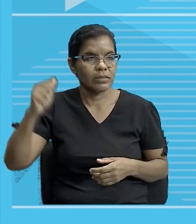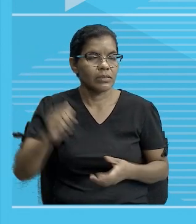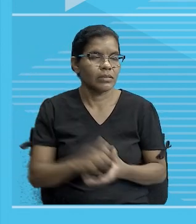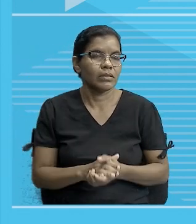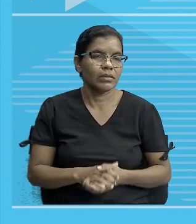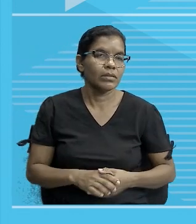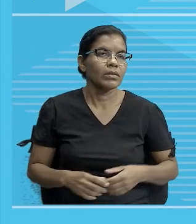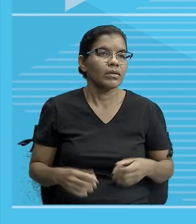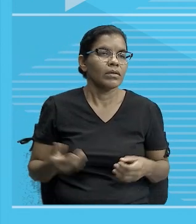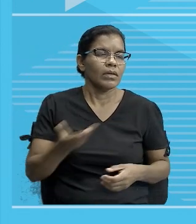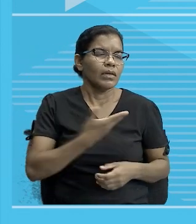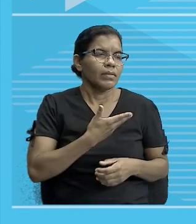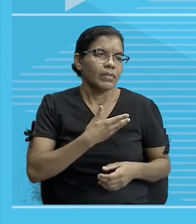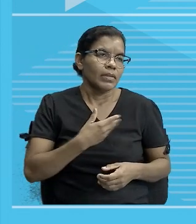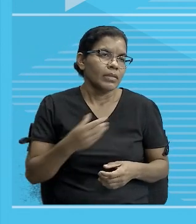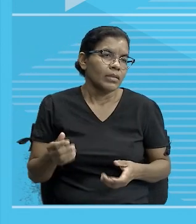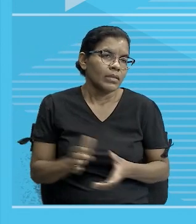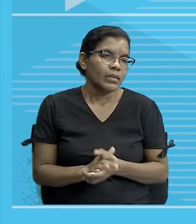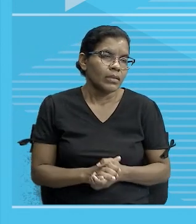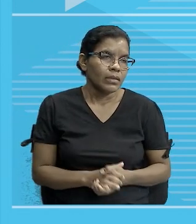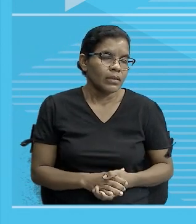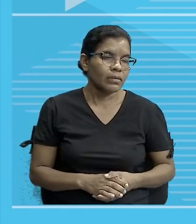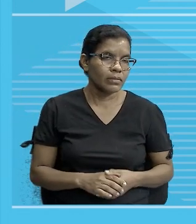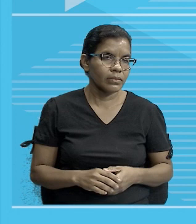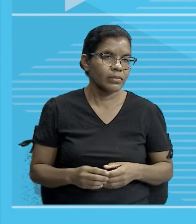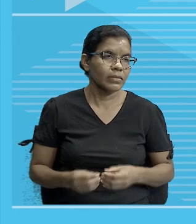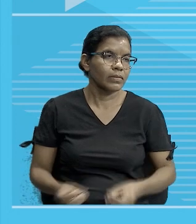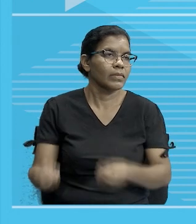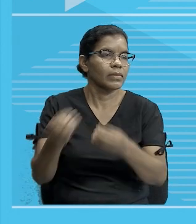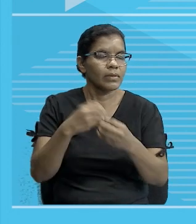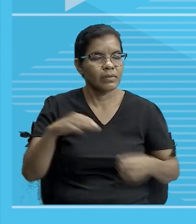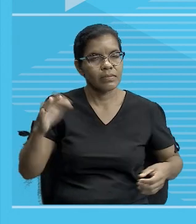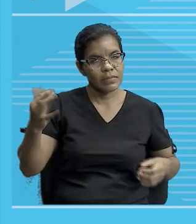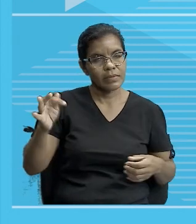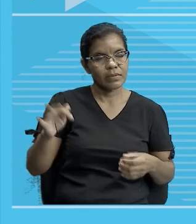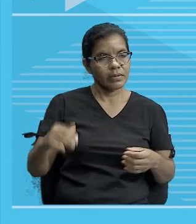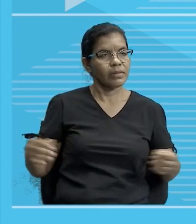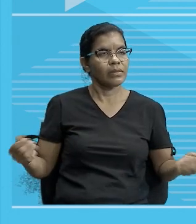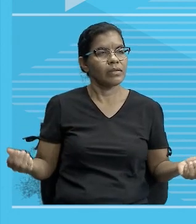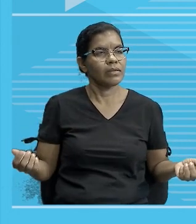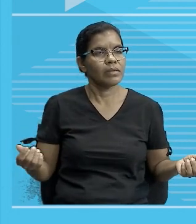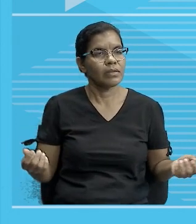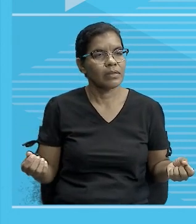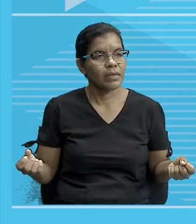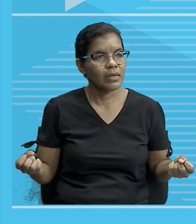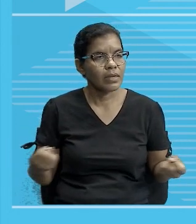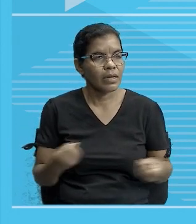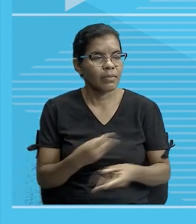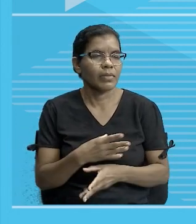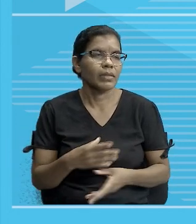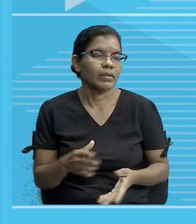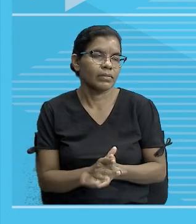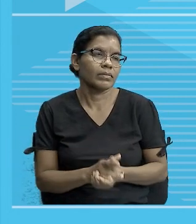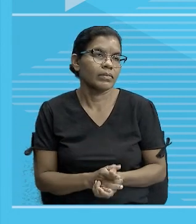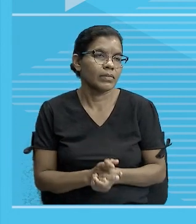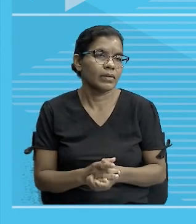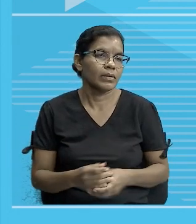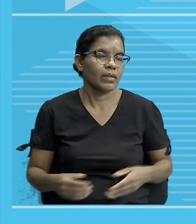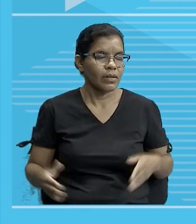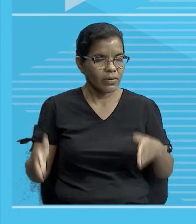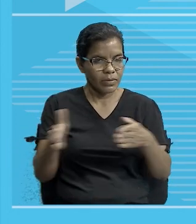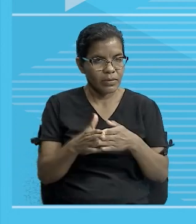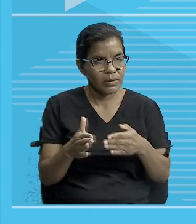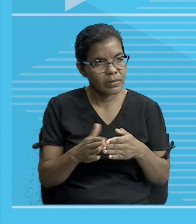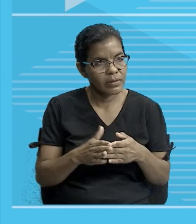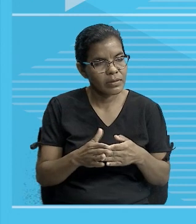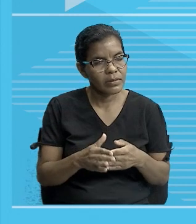França e acabar com esse negócio que estava se sucedendo. Mas na fronteira ele foi identificado e preso. E